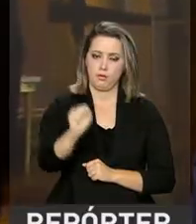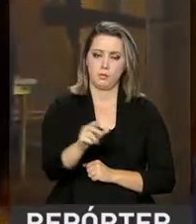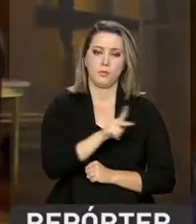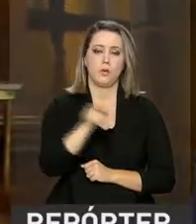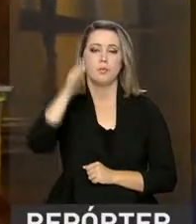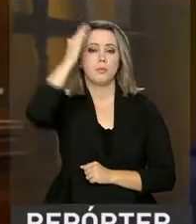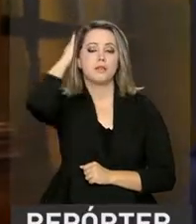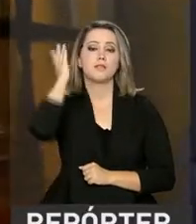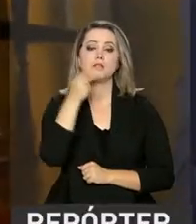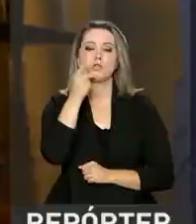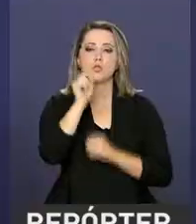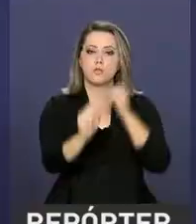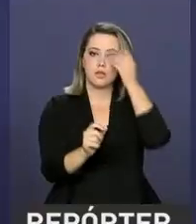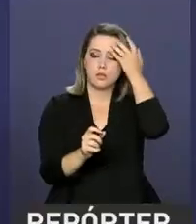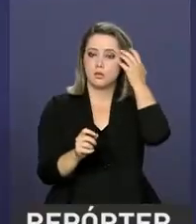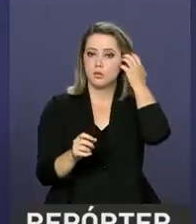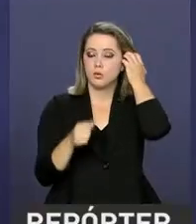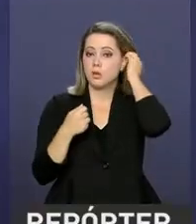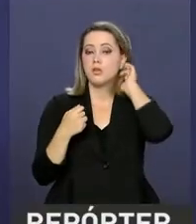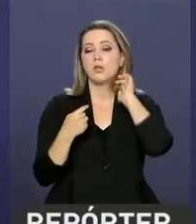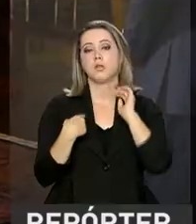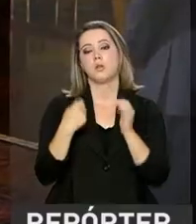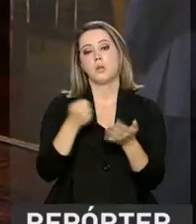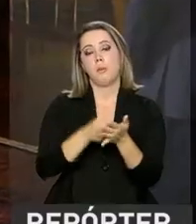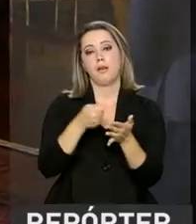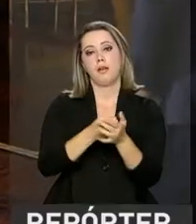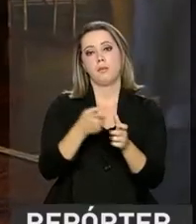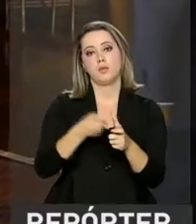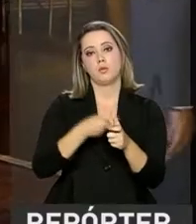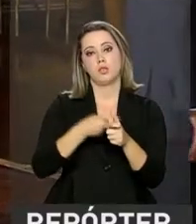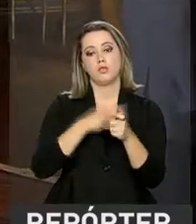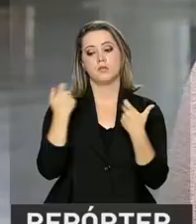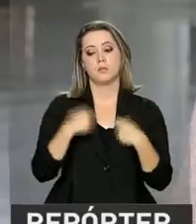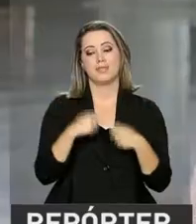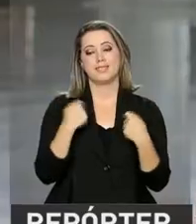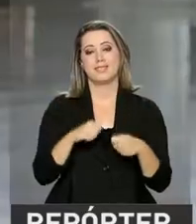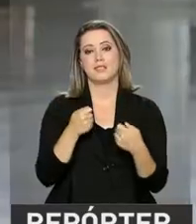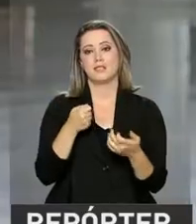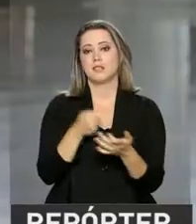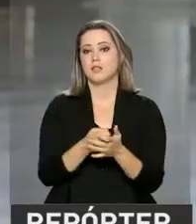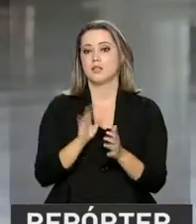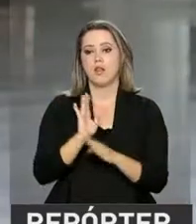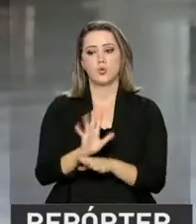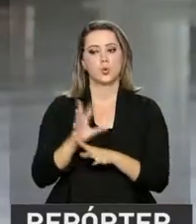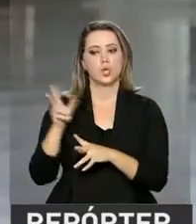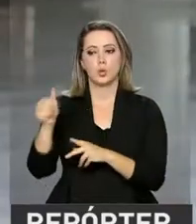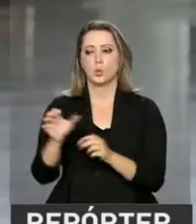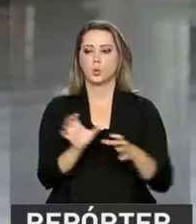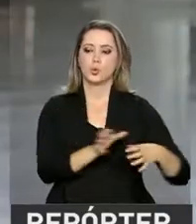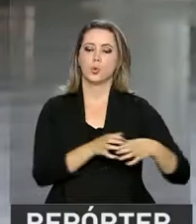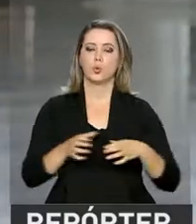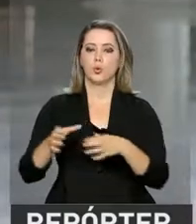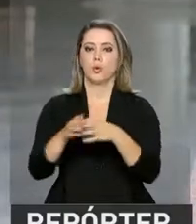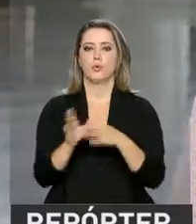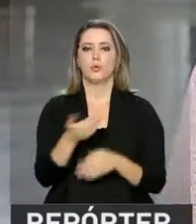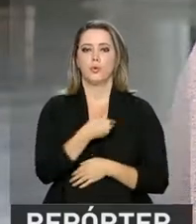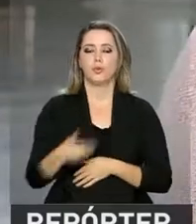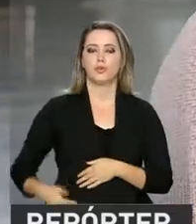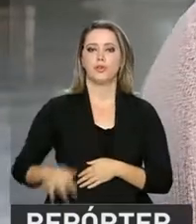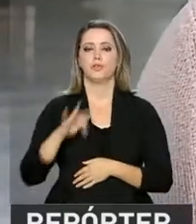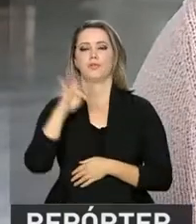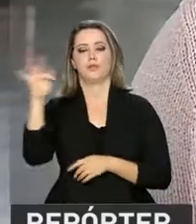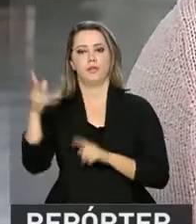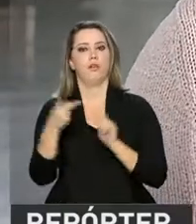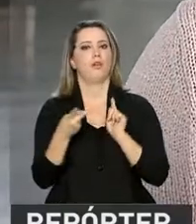renegociação da dívida tem que beneficiar todas as partes envolvidas ou seja a uniall o